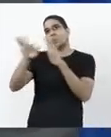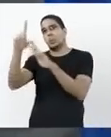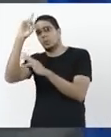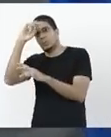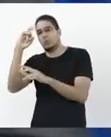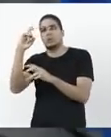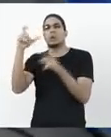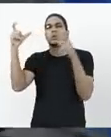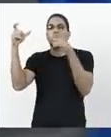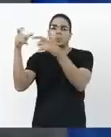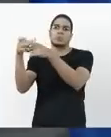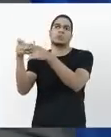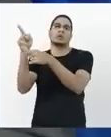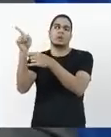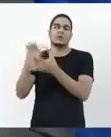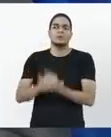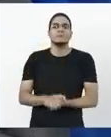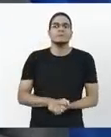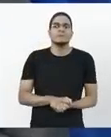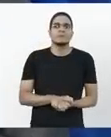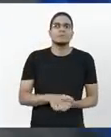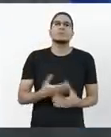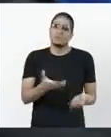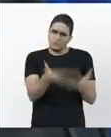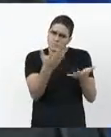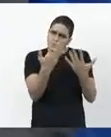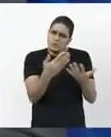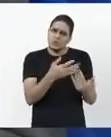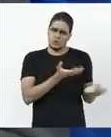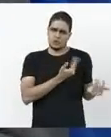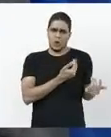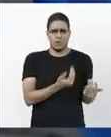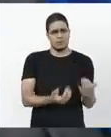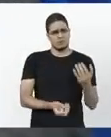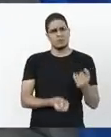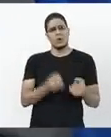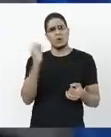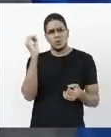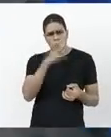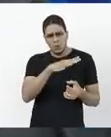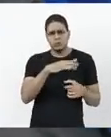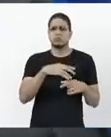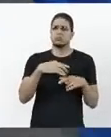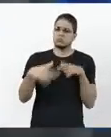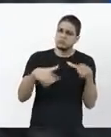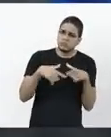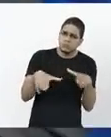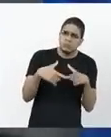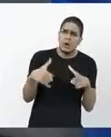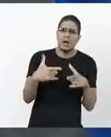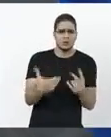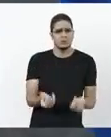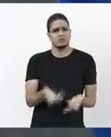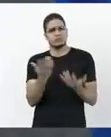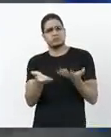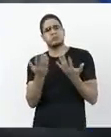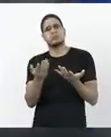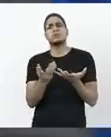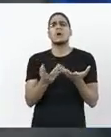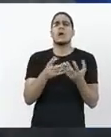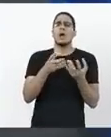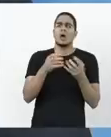os desempregados, incentivo à formação de empreendimentos populares, investimento em educação de tempo